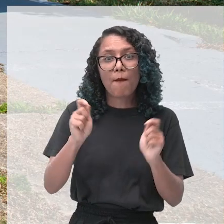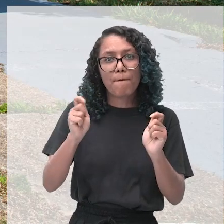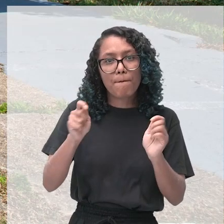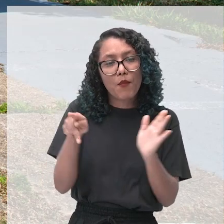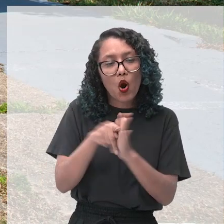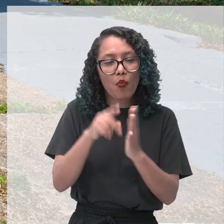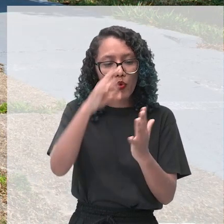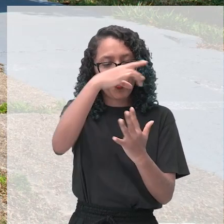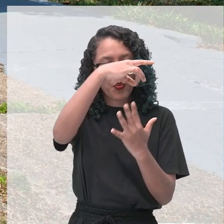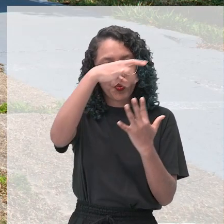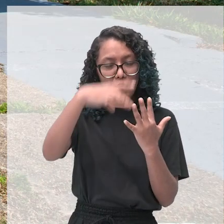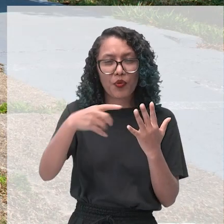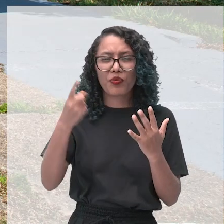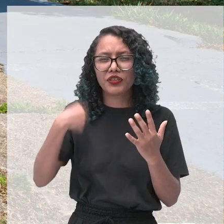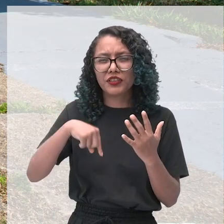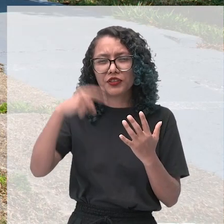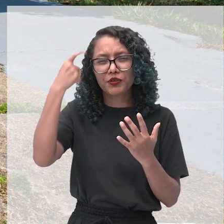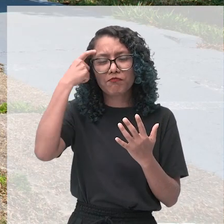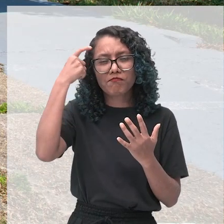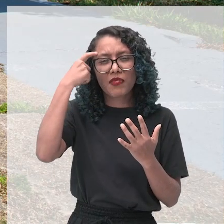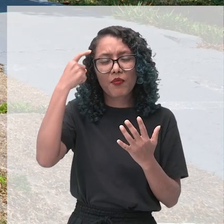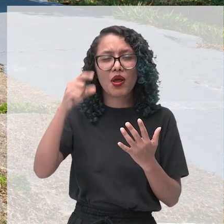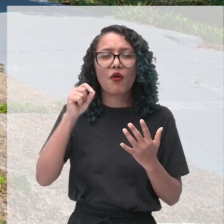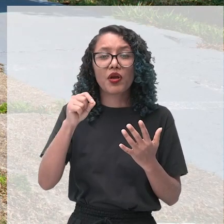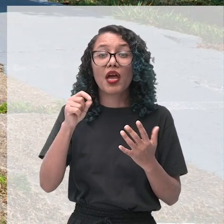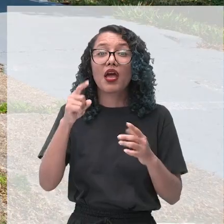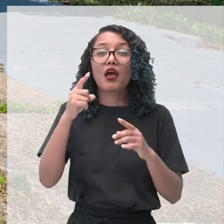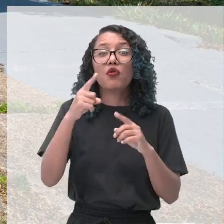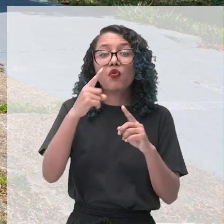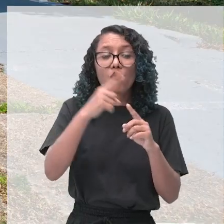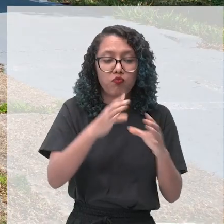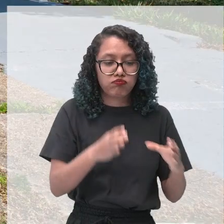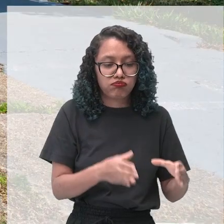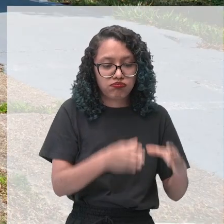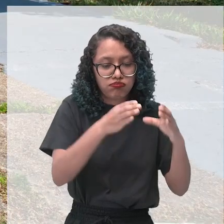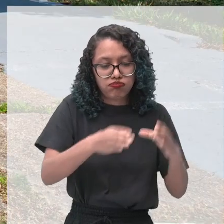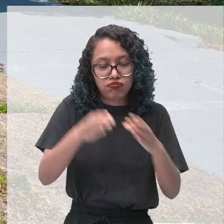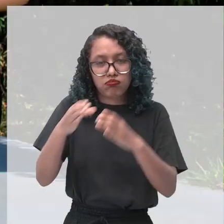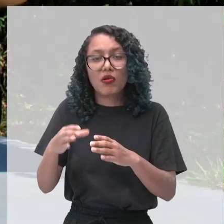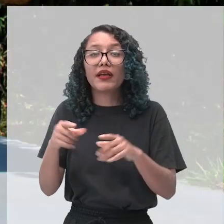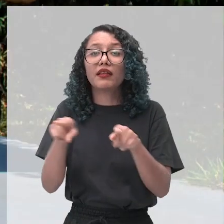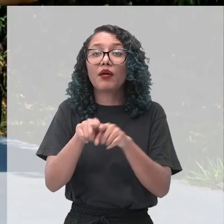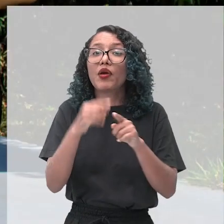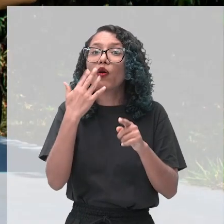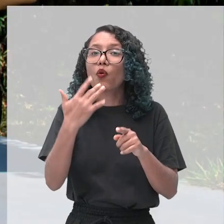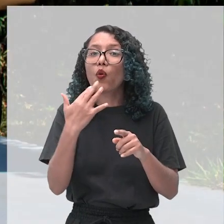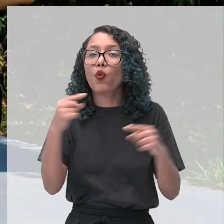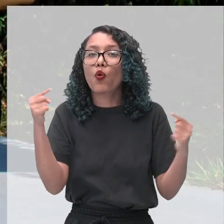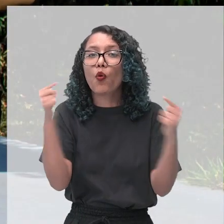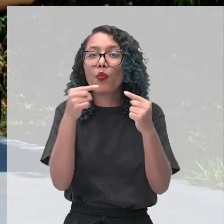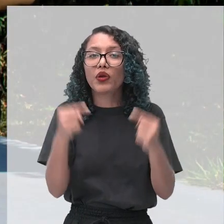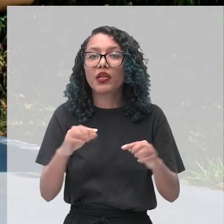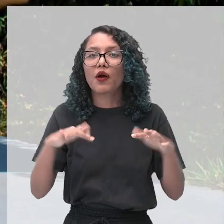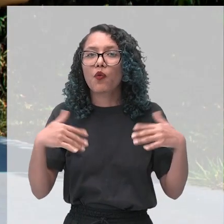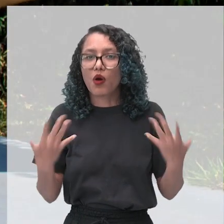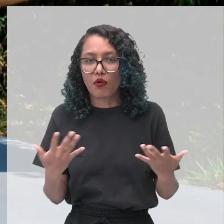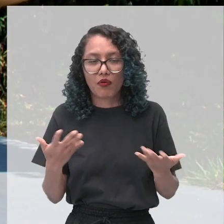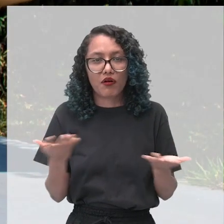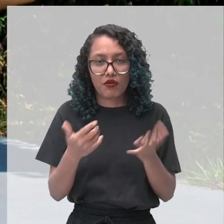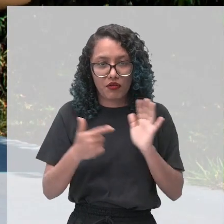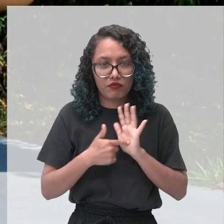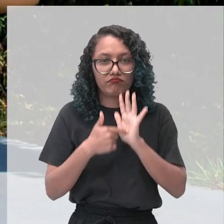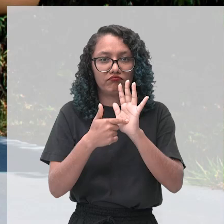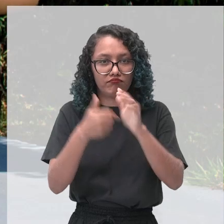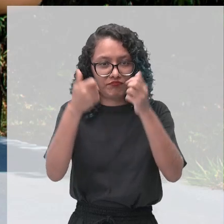para relembrar quais são os coletores, quais são as cores que recebem cada tipo de resíduo. É isso que a gente vai relembrar agora. Então nós